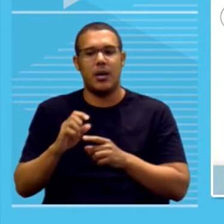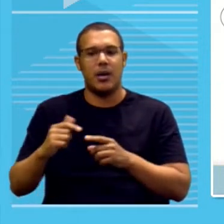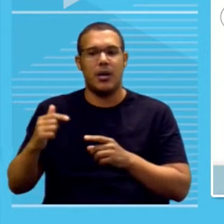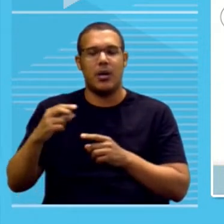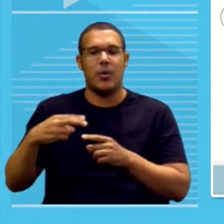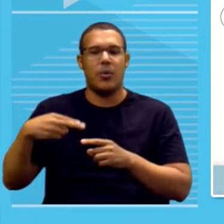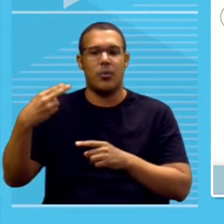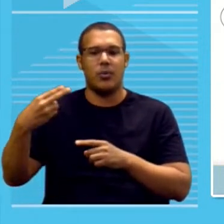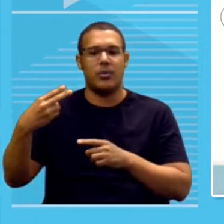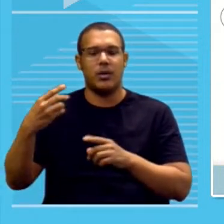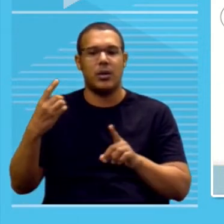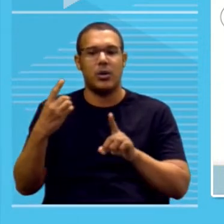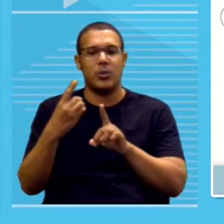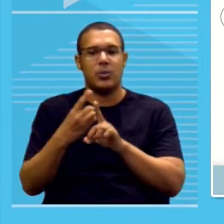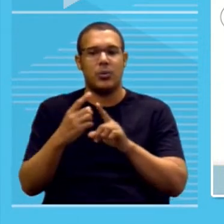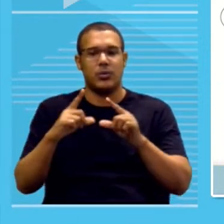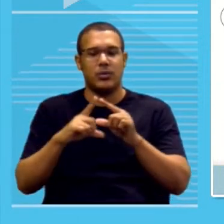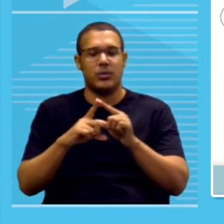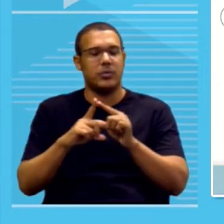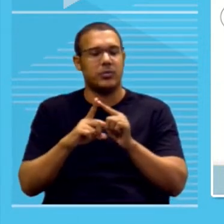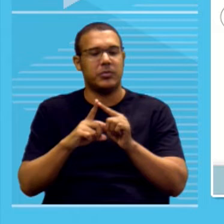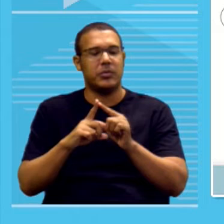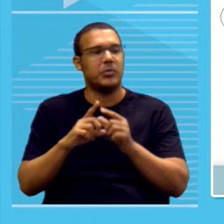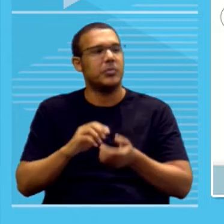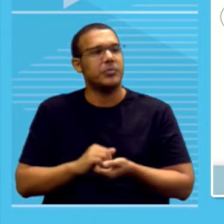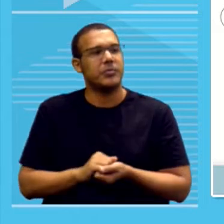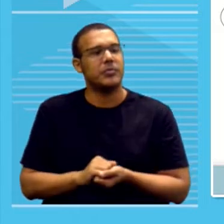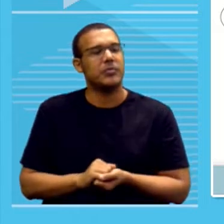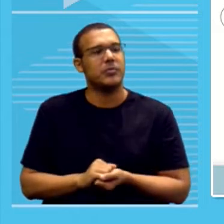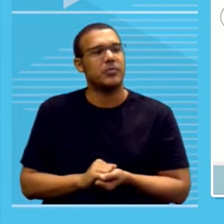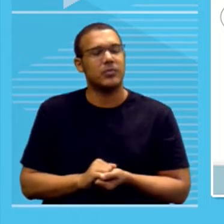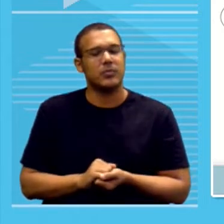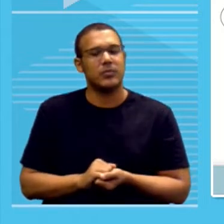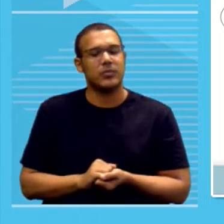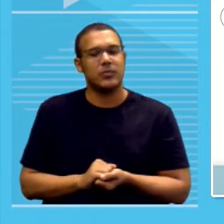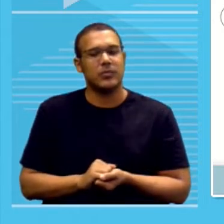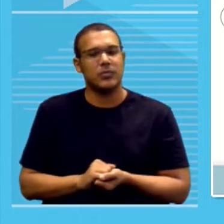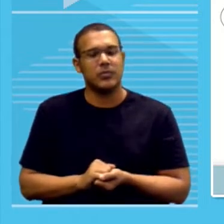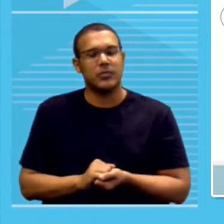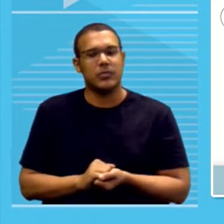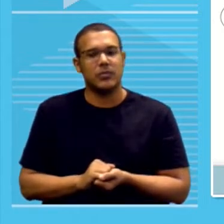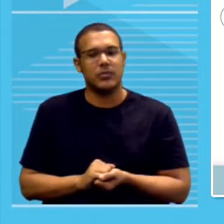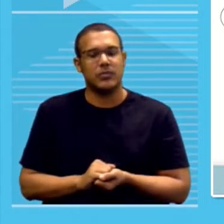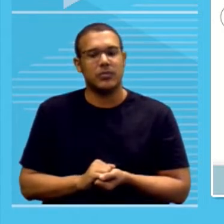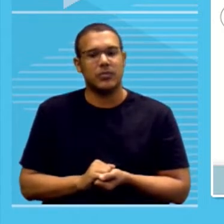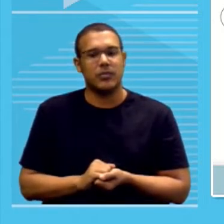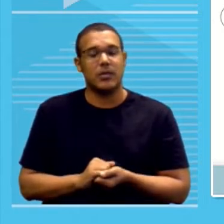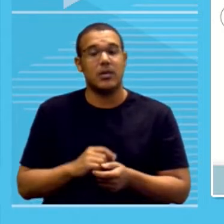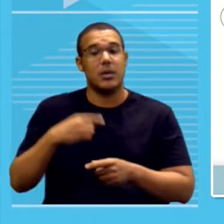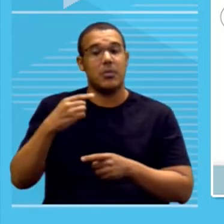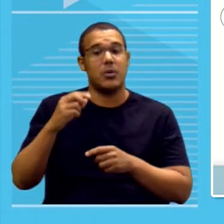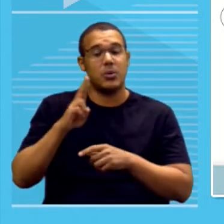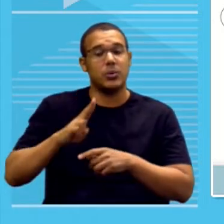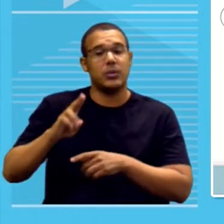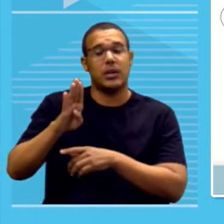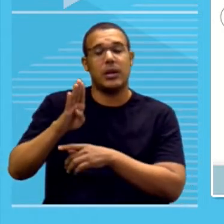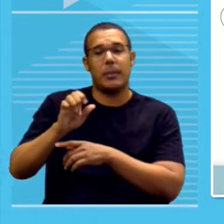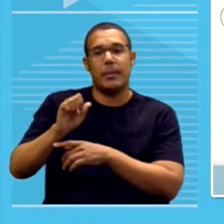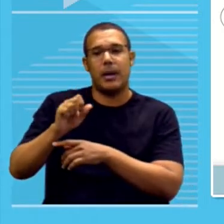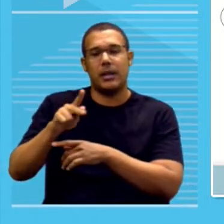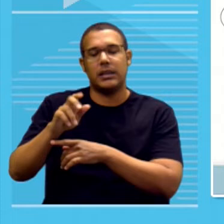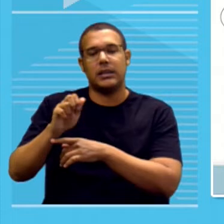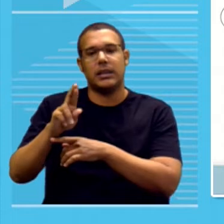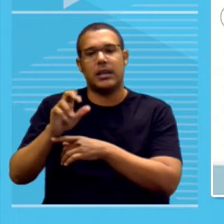4ac acho Delta depois que você achar o delta Aí sim você aplica o que nós chamamos de Bhaskara não é x